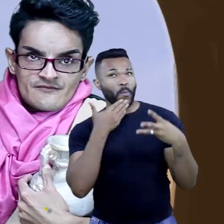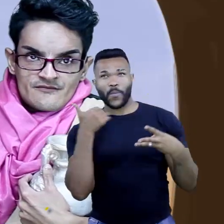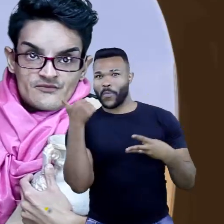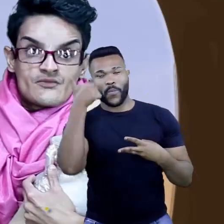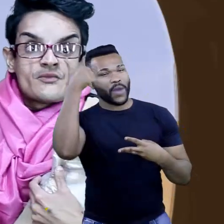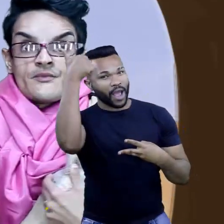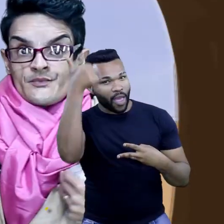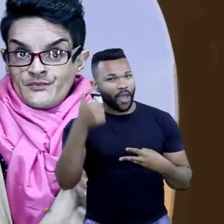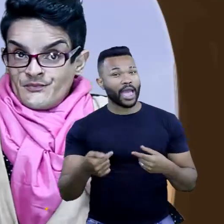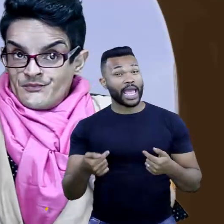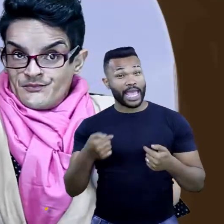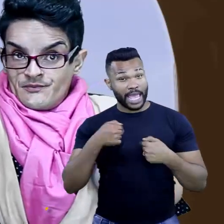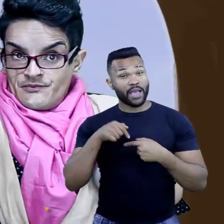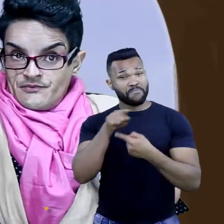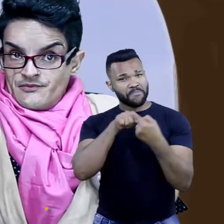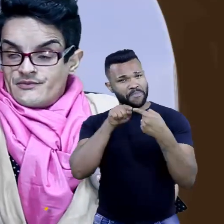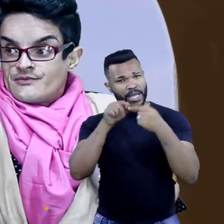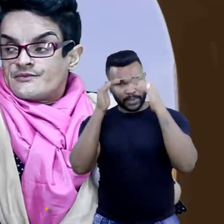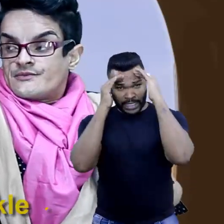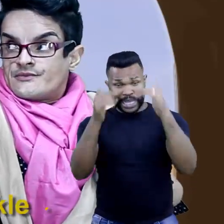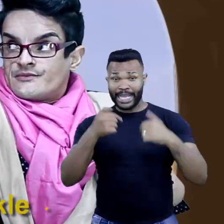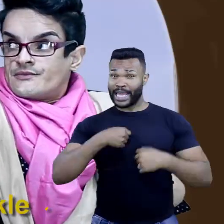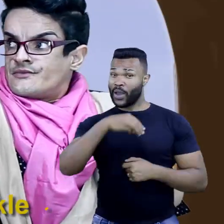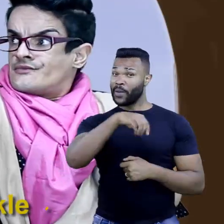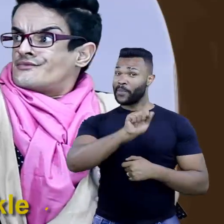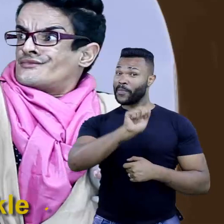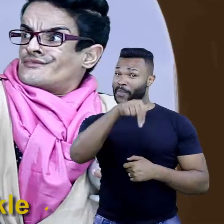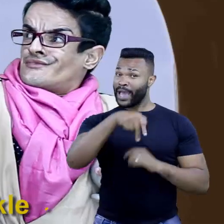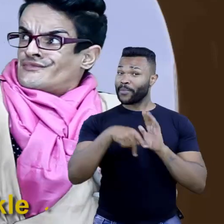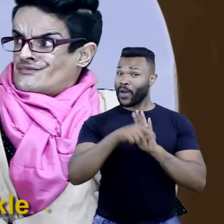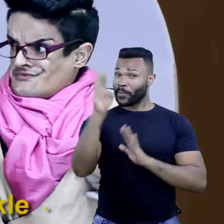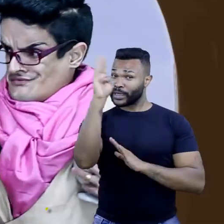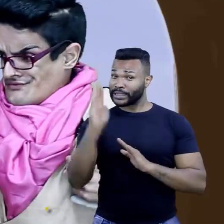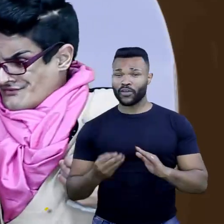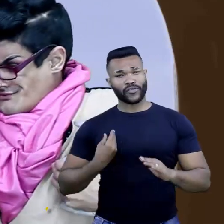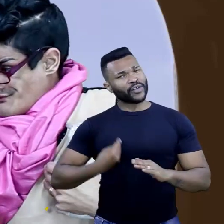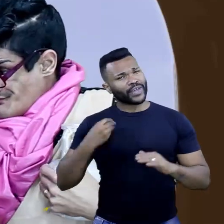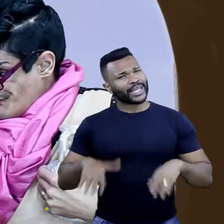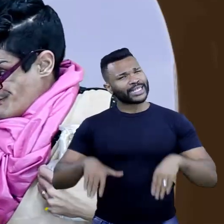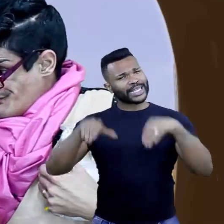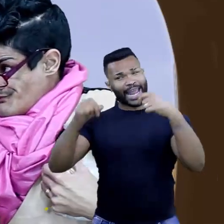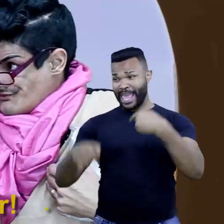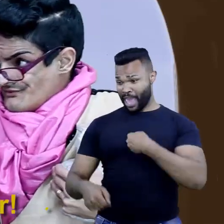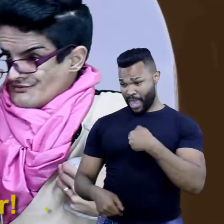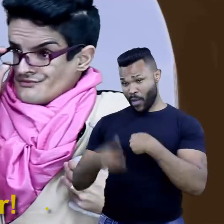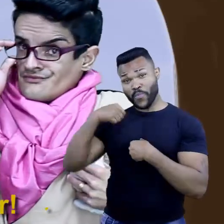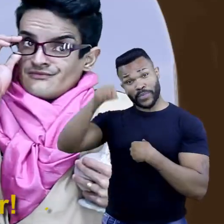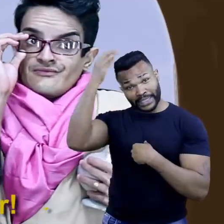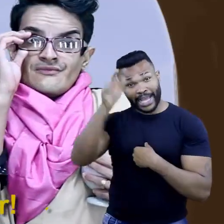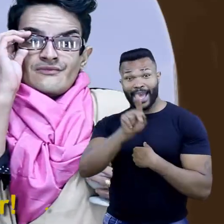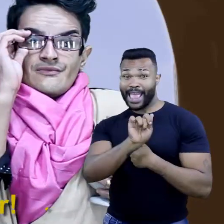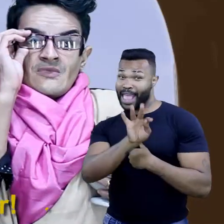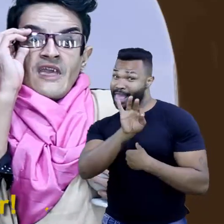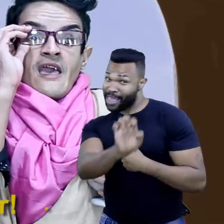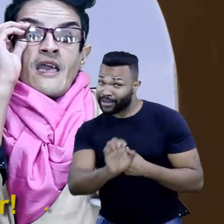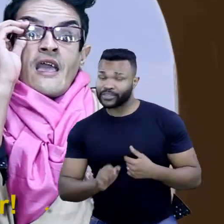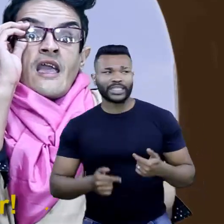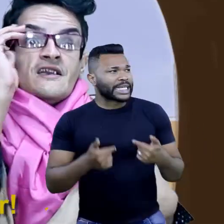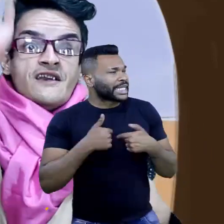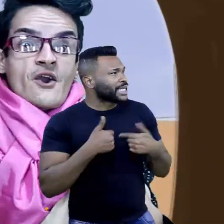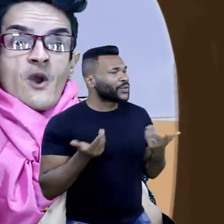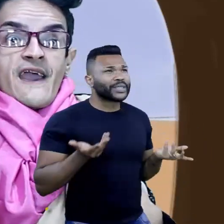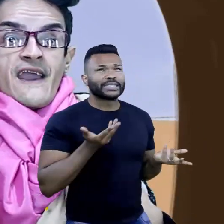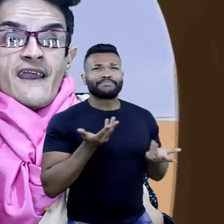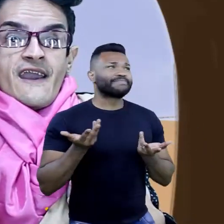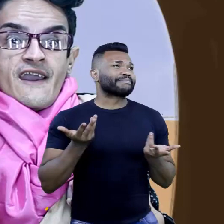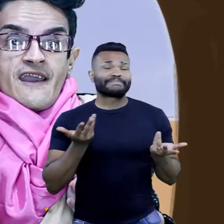é o melhor de todos. A minha meta pessoal, ser a Meghan Markle brasileira e viver no castelo. E eu, a princesa Kate, querida.